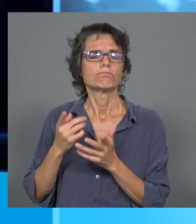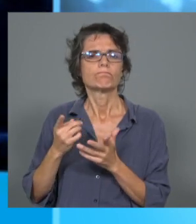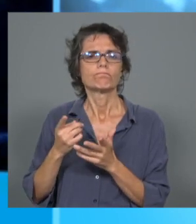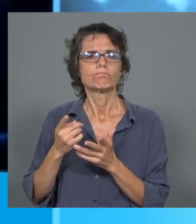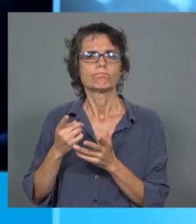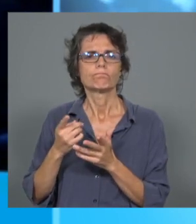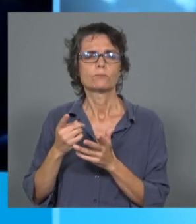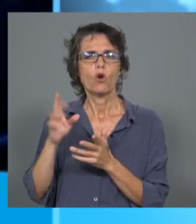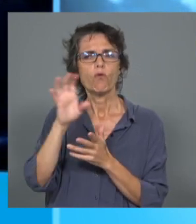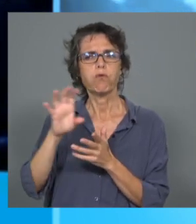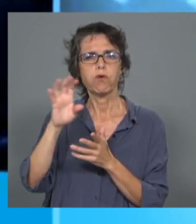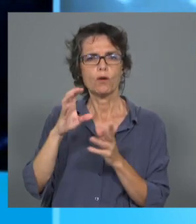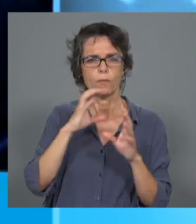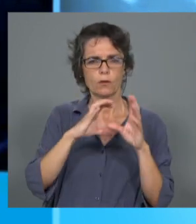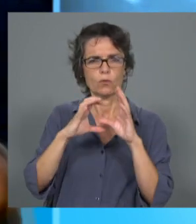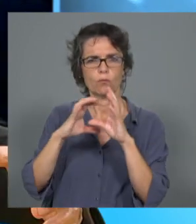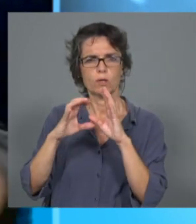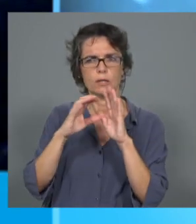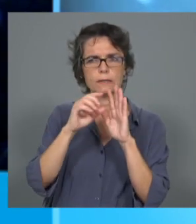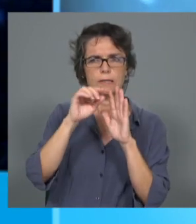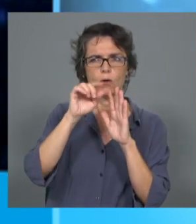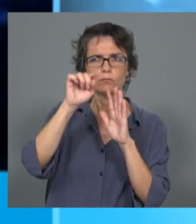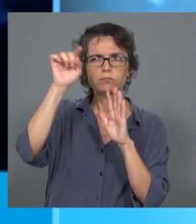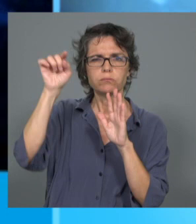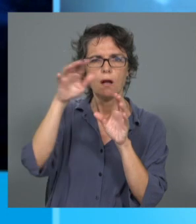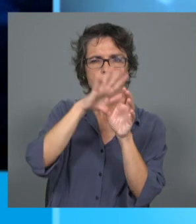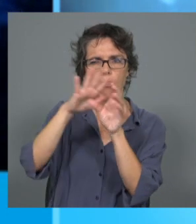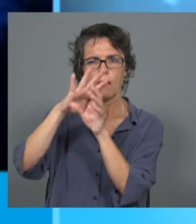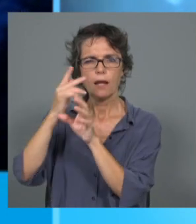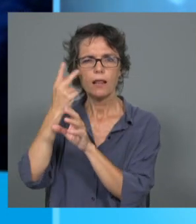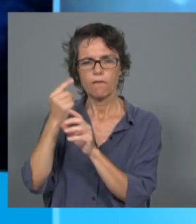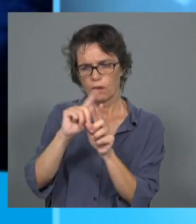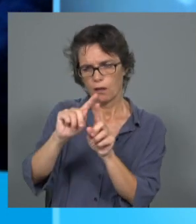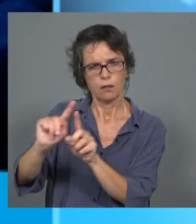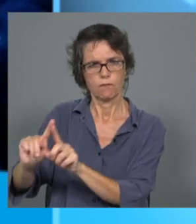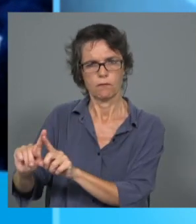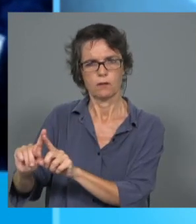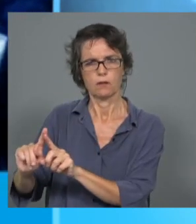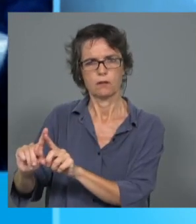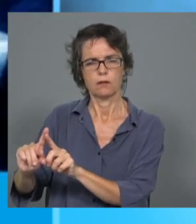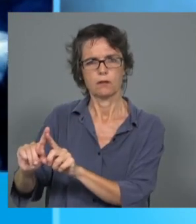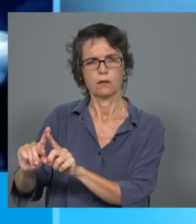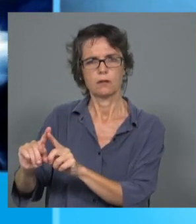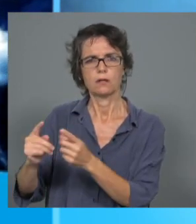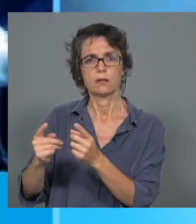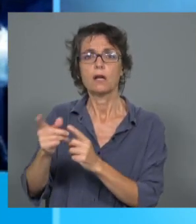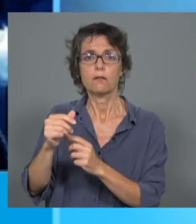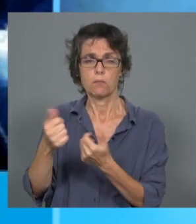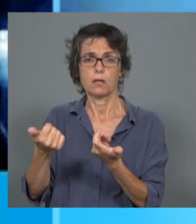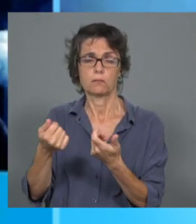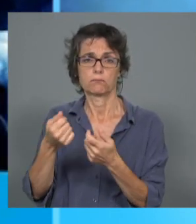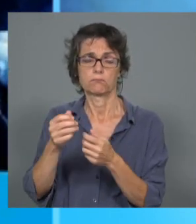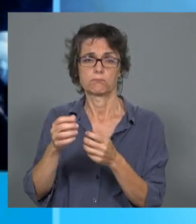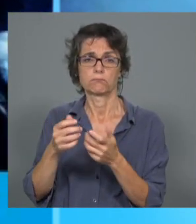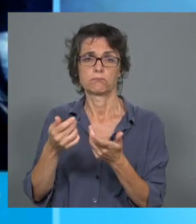de comunicar por várias, digamos, áreas da vida, inclusive até, se calhar, o desportivo, inclusive não é se